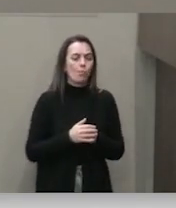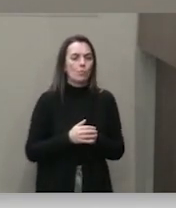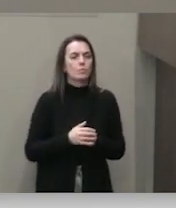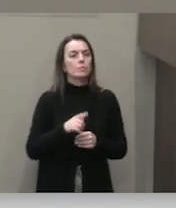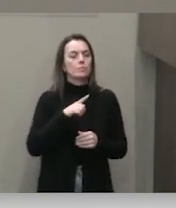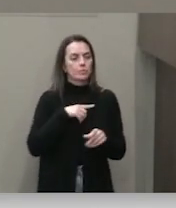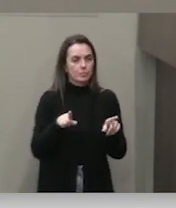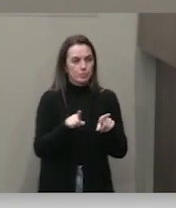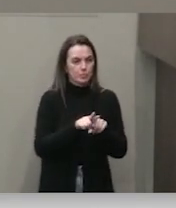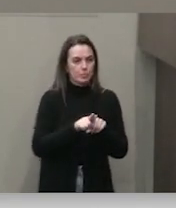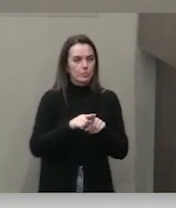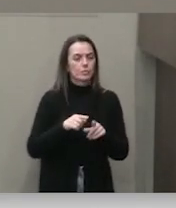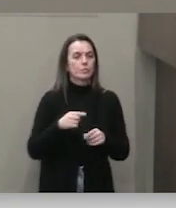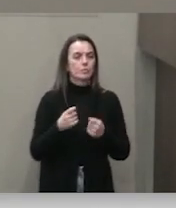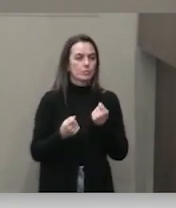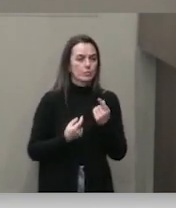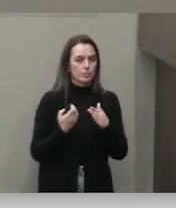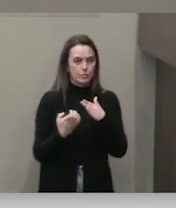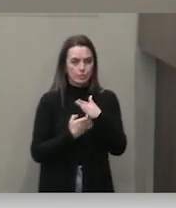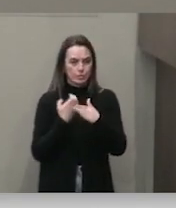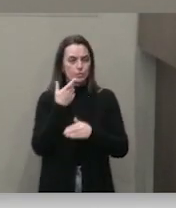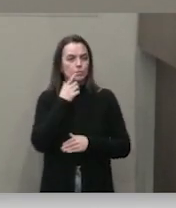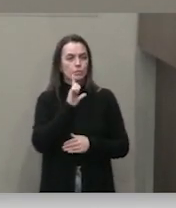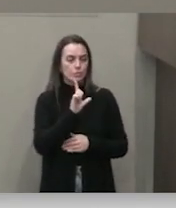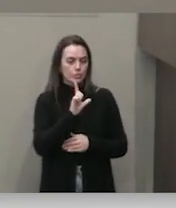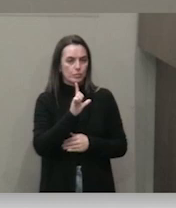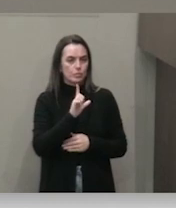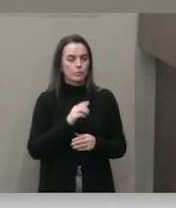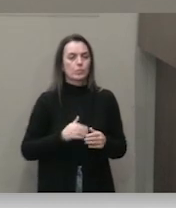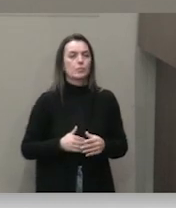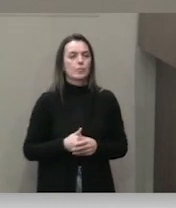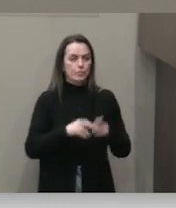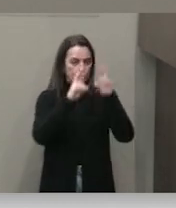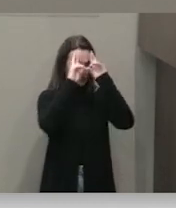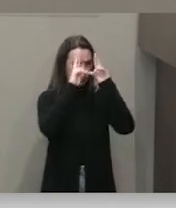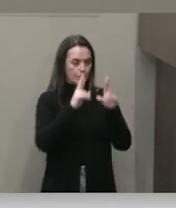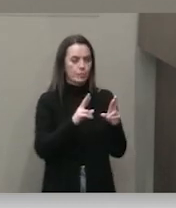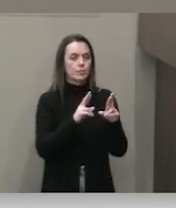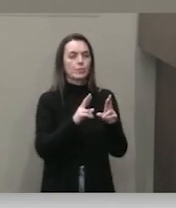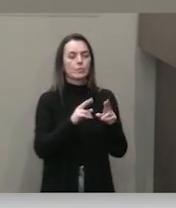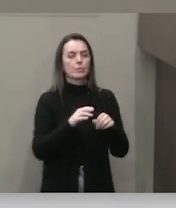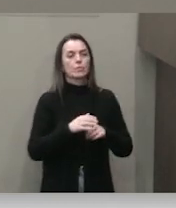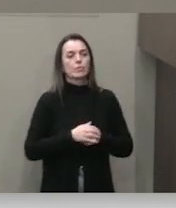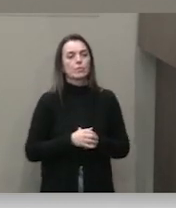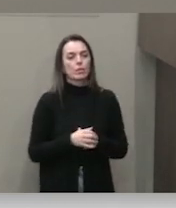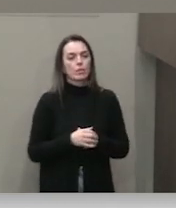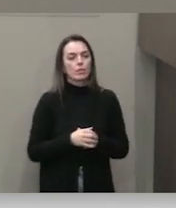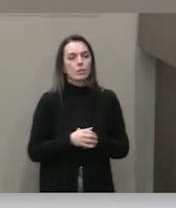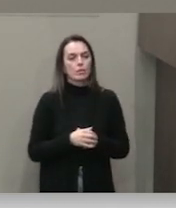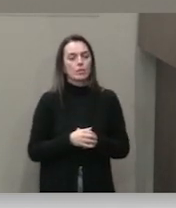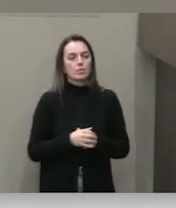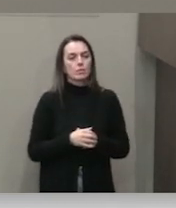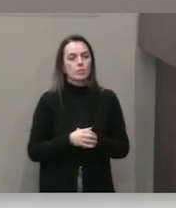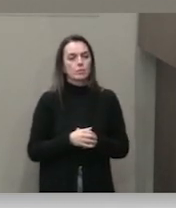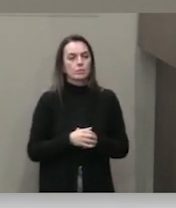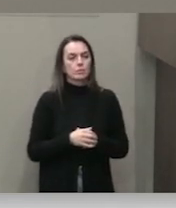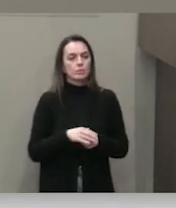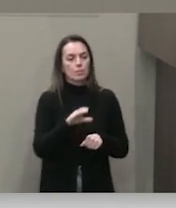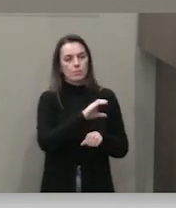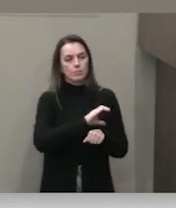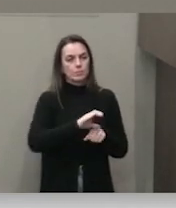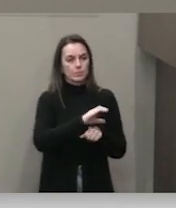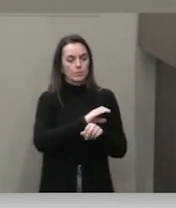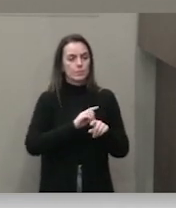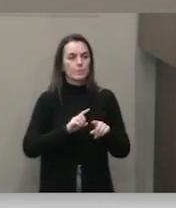forma legal, porque a empresa consegue, dentro do que ela entende, fazer a sua flexibilidade. Mas também